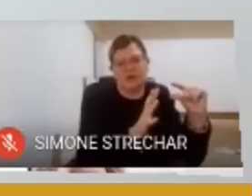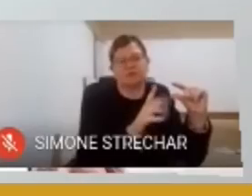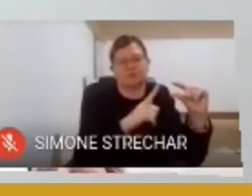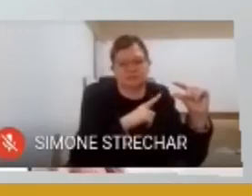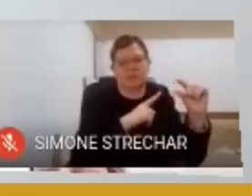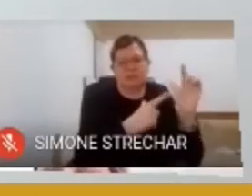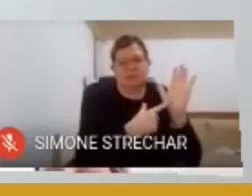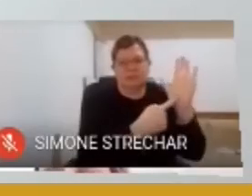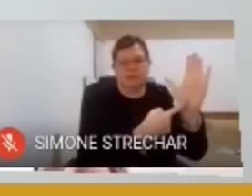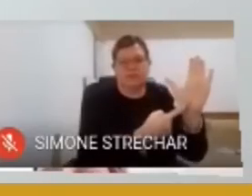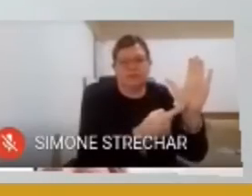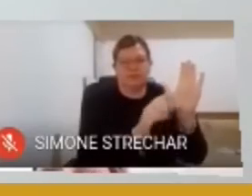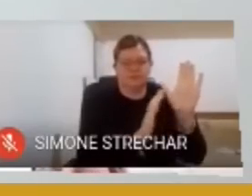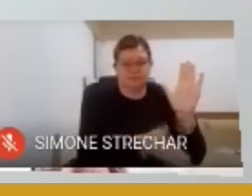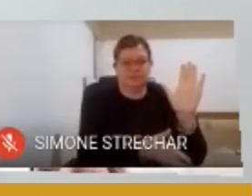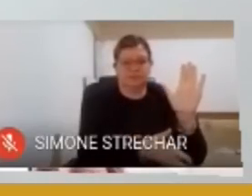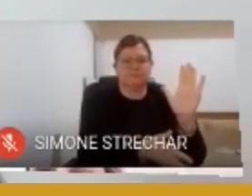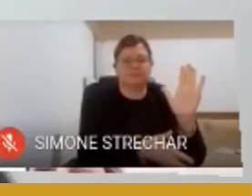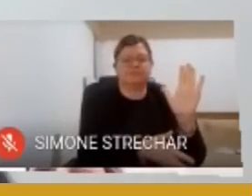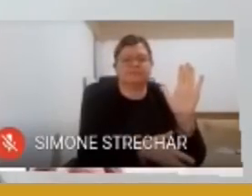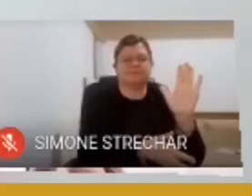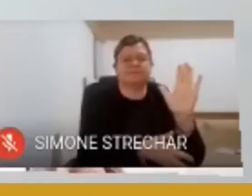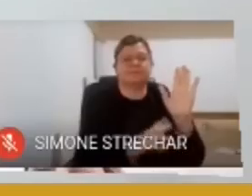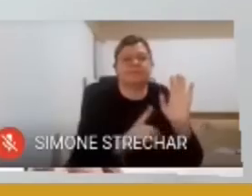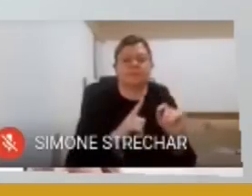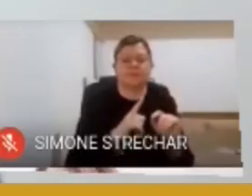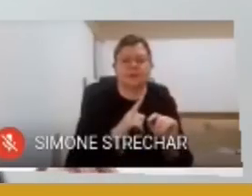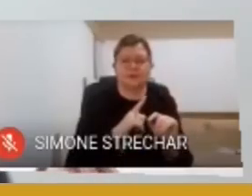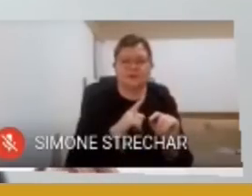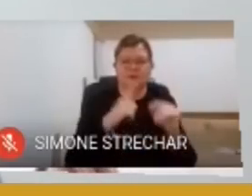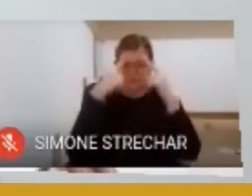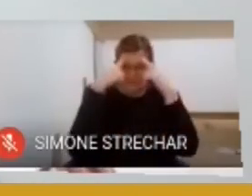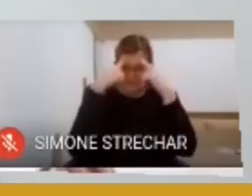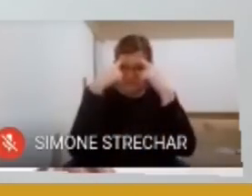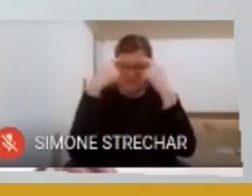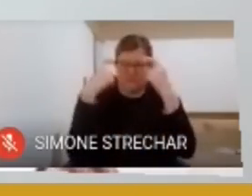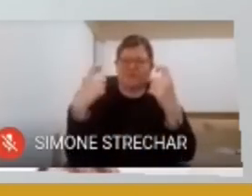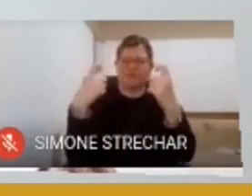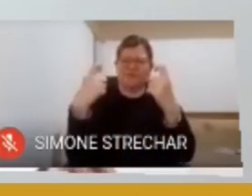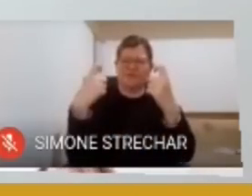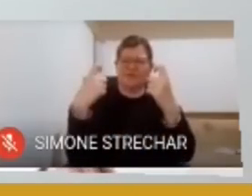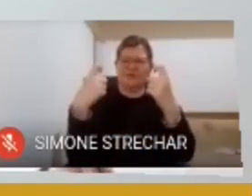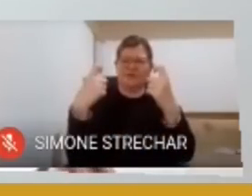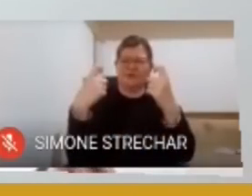cometidas por pessoas conhecidas de 2009 a 2018 chega a